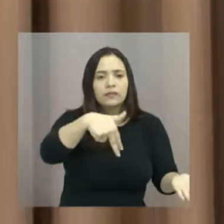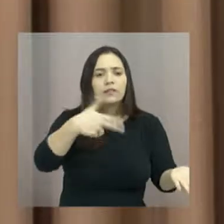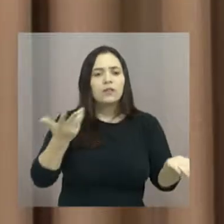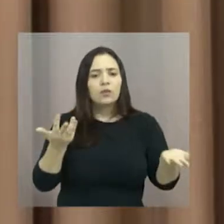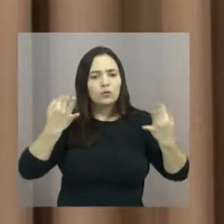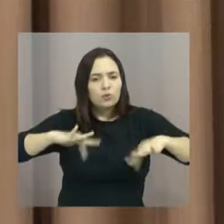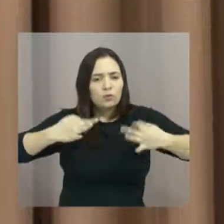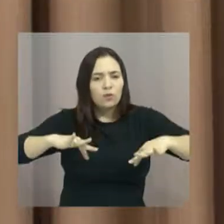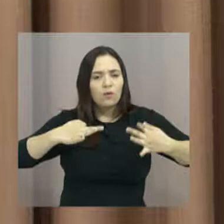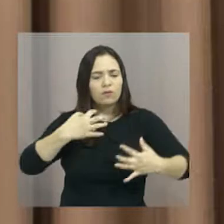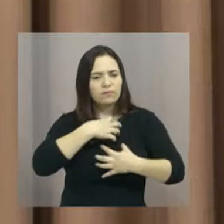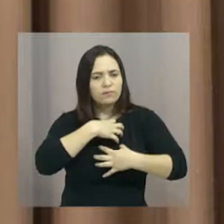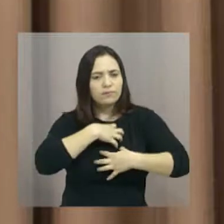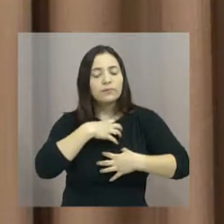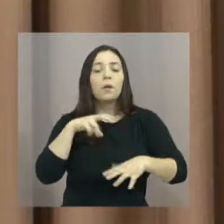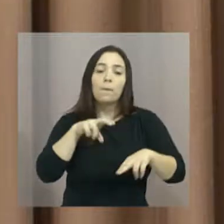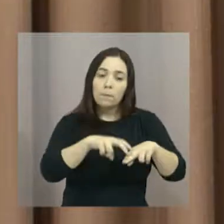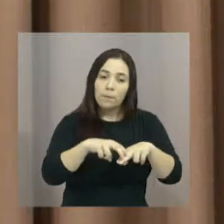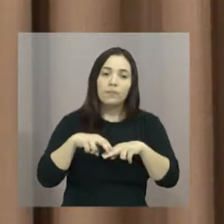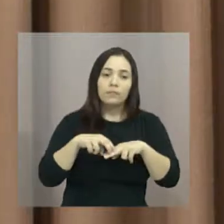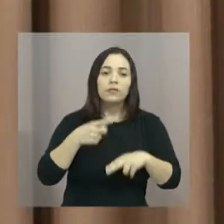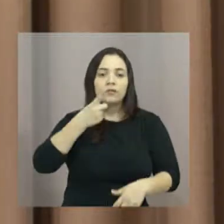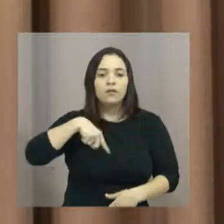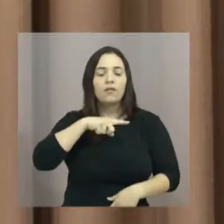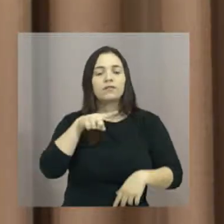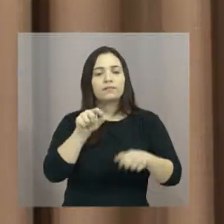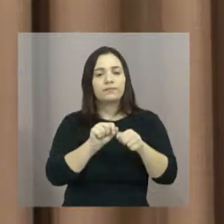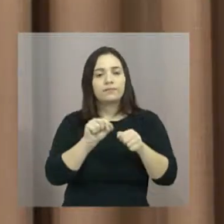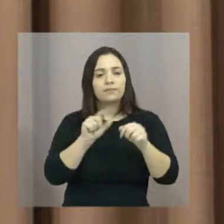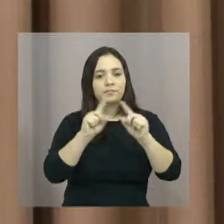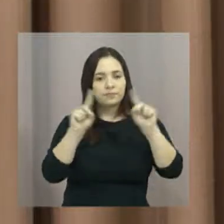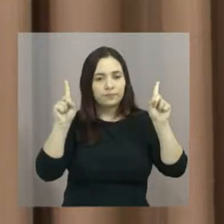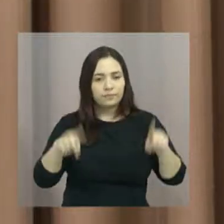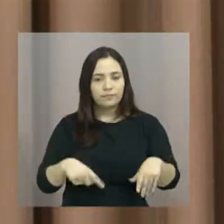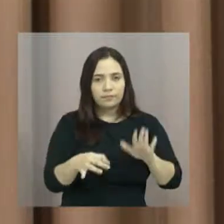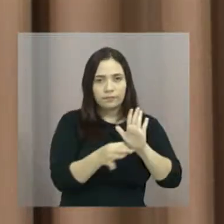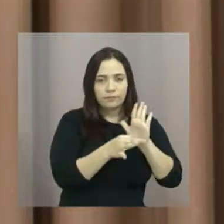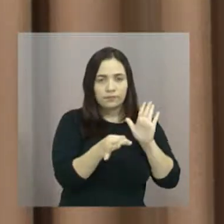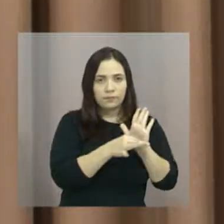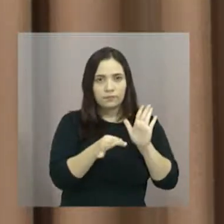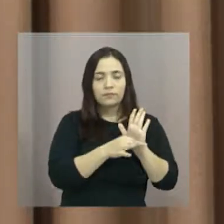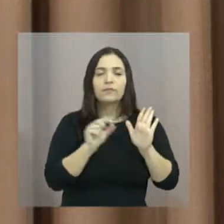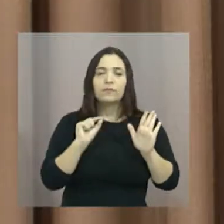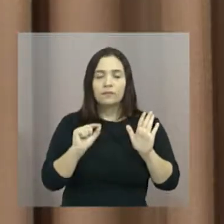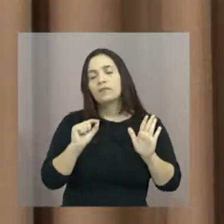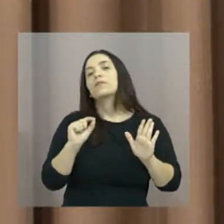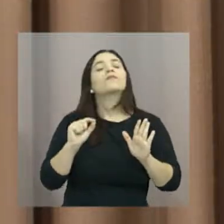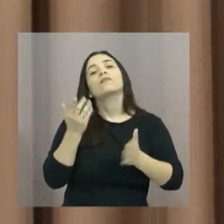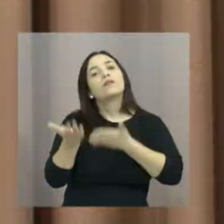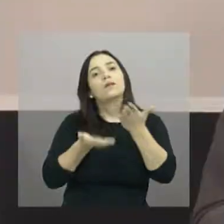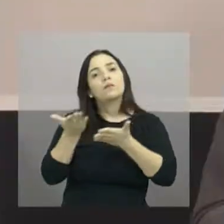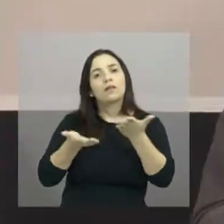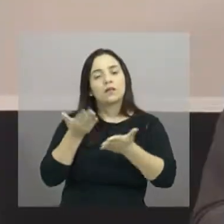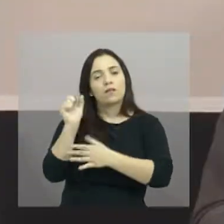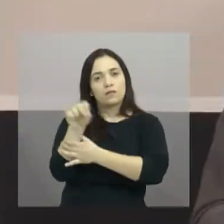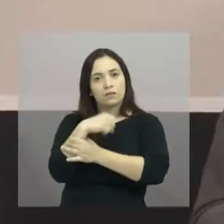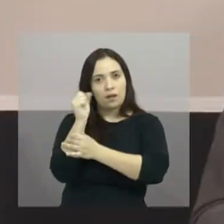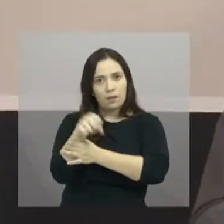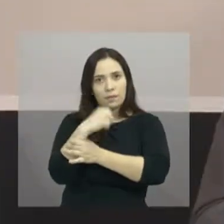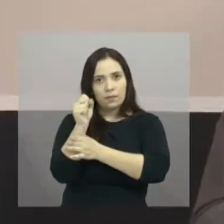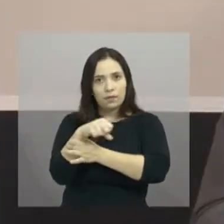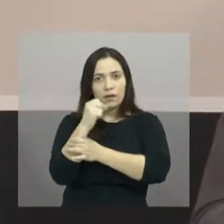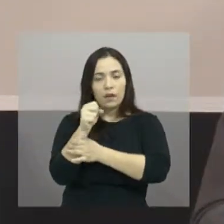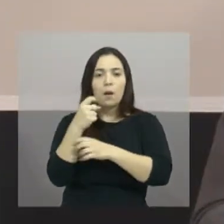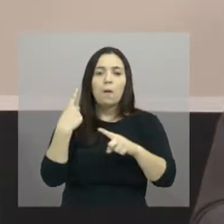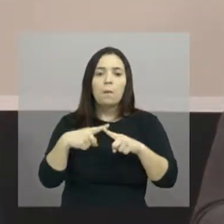gente, baseado nisso, nós fizemos esse projeto de indicação que estabelece tratamento de fisioterapia para esses pacientes. Por